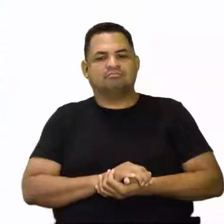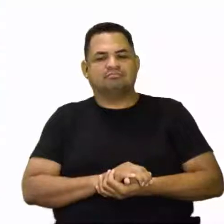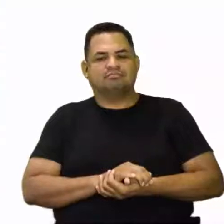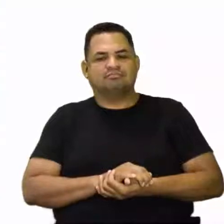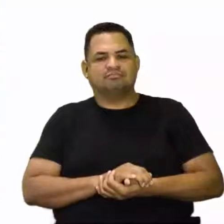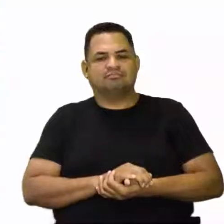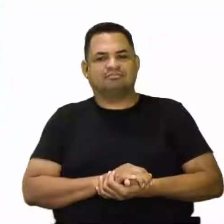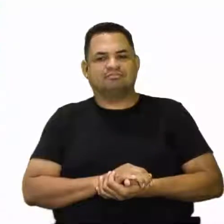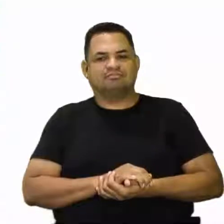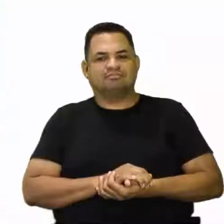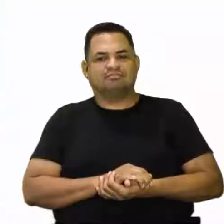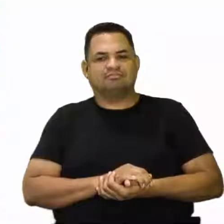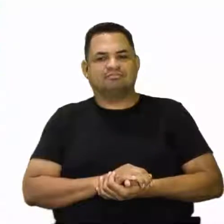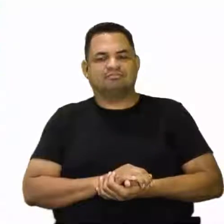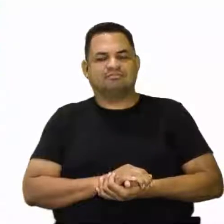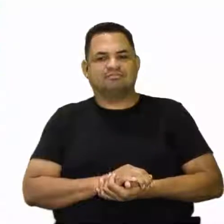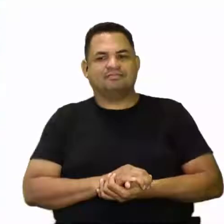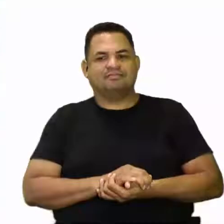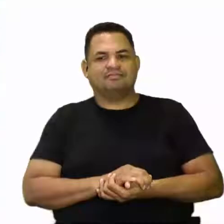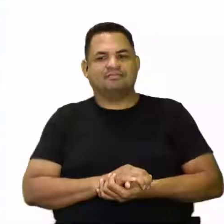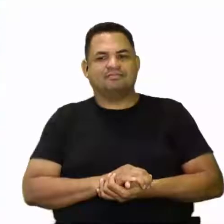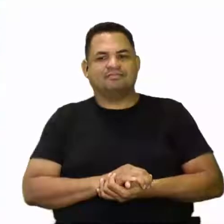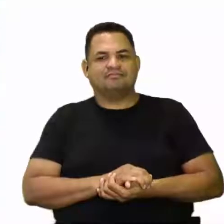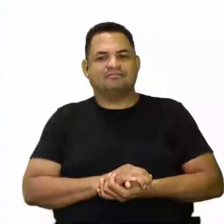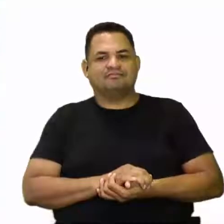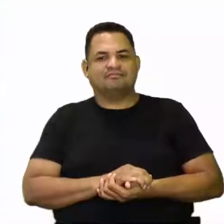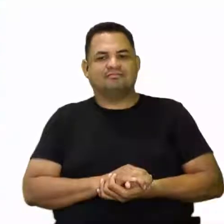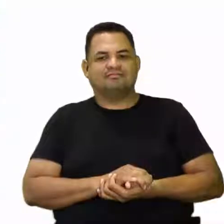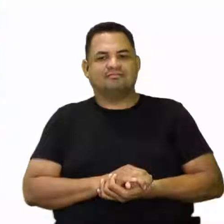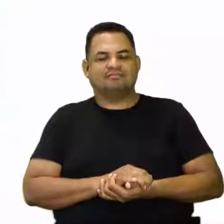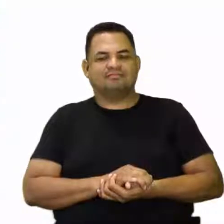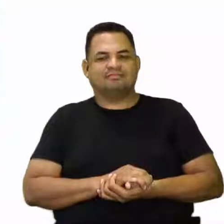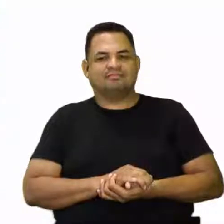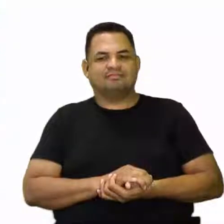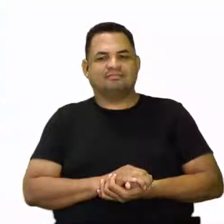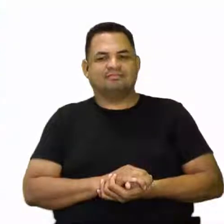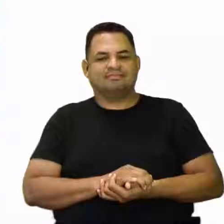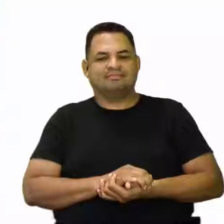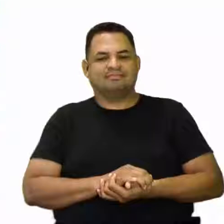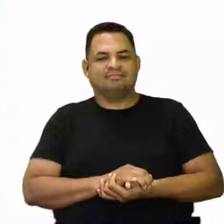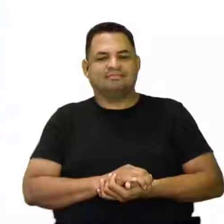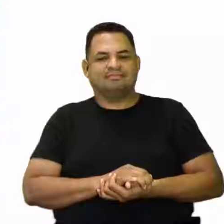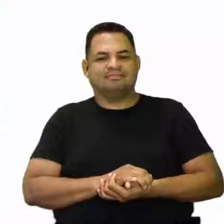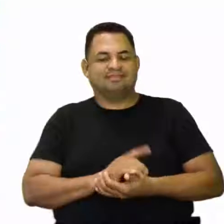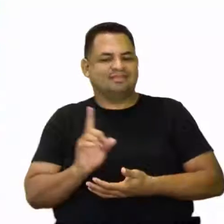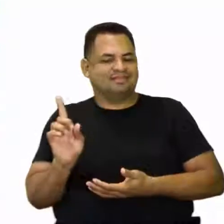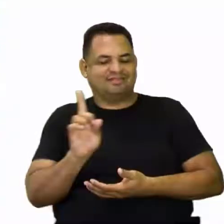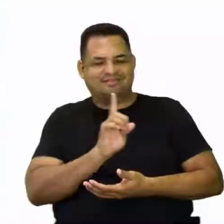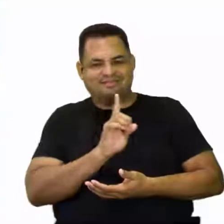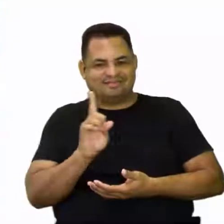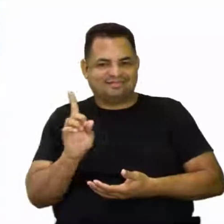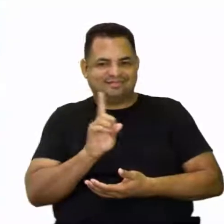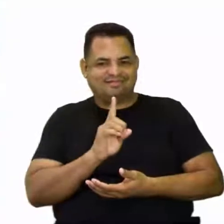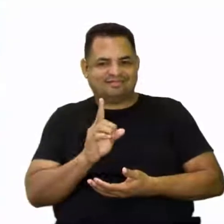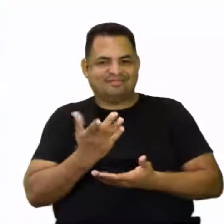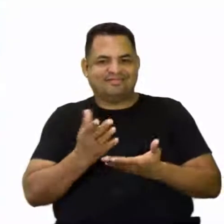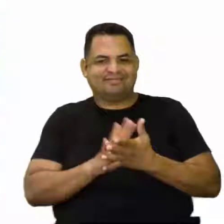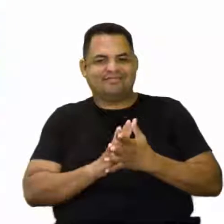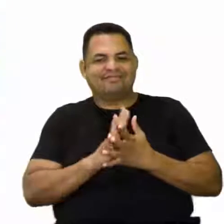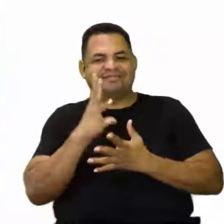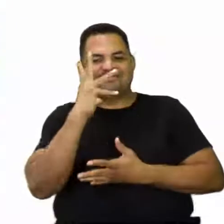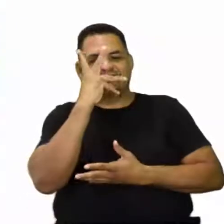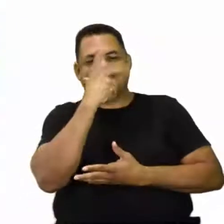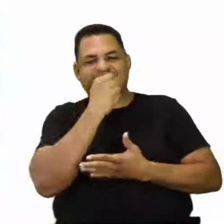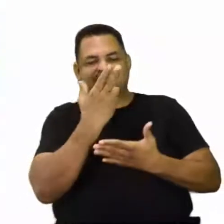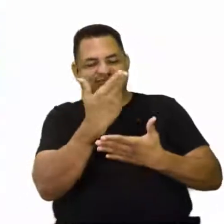"No, pero quedaron lindos los dibujitos en Não, mas ficaram